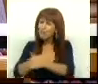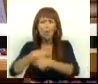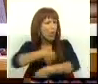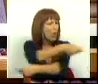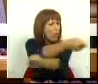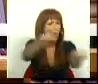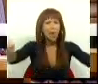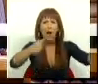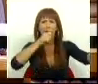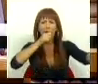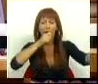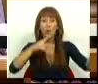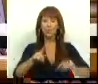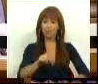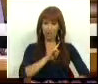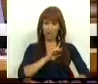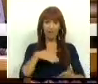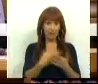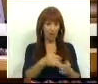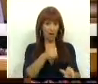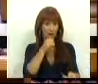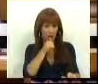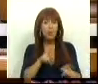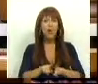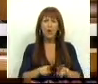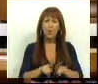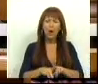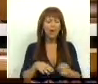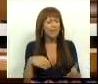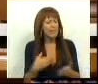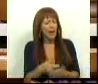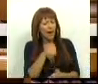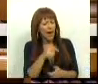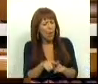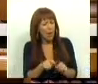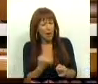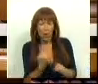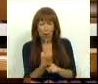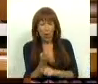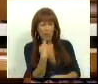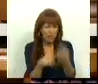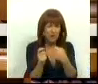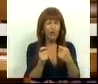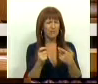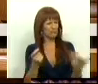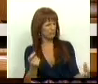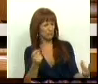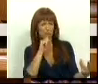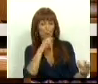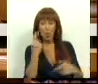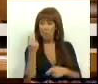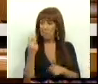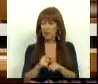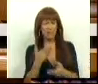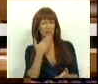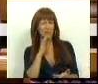de distribuição. Privatizar a água significa torná-la uma mercadoria, vendável a preço